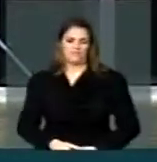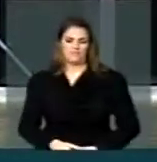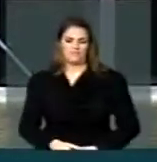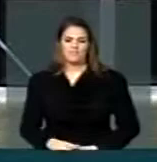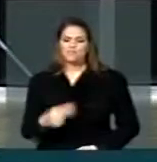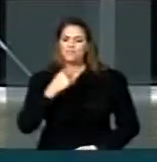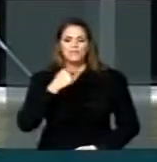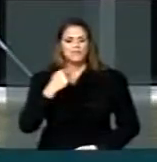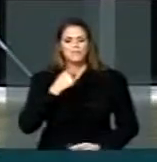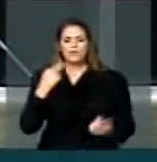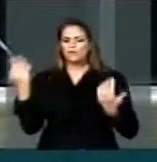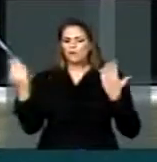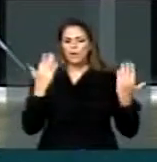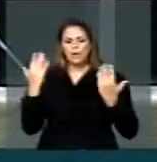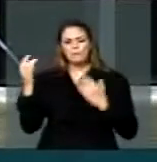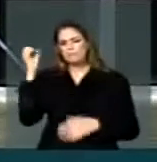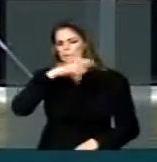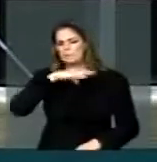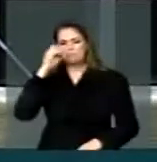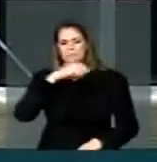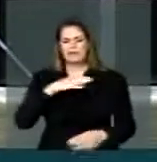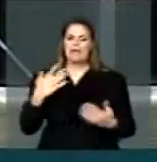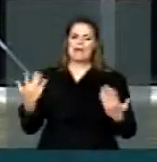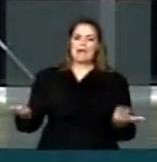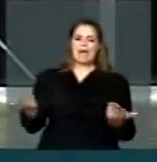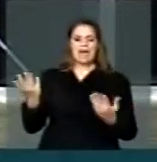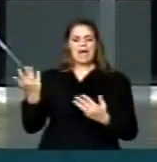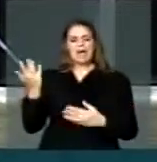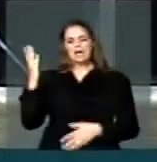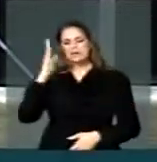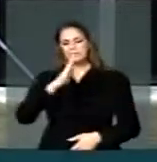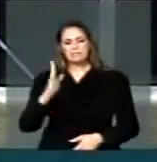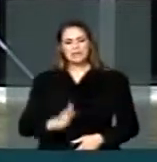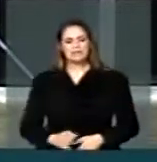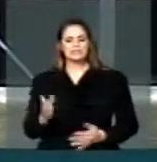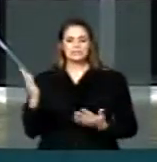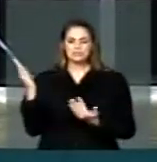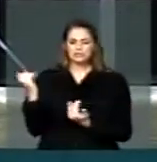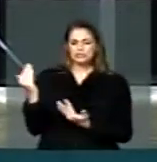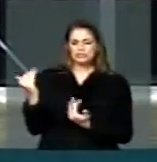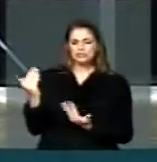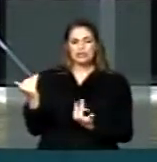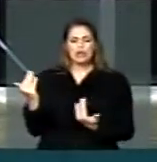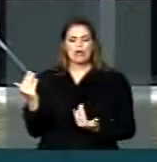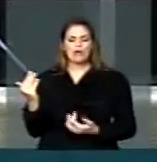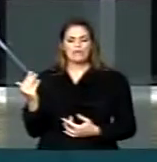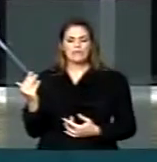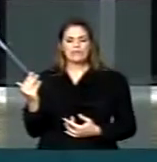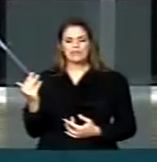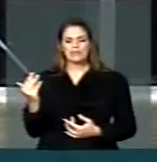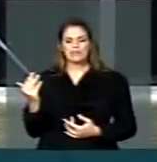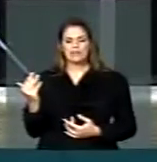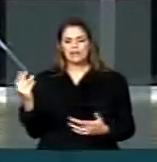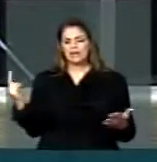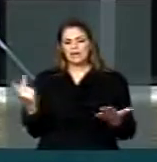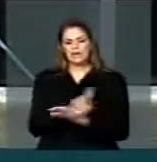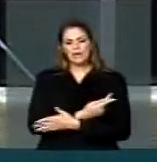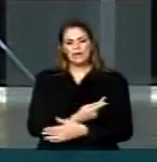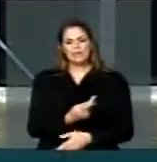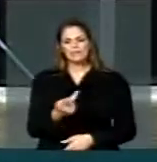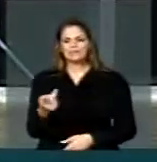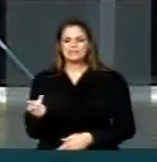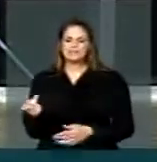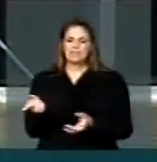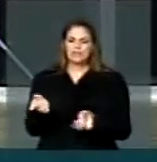uma comparação grosseira entre o que aconteceu com a juventude brasileira, com a circunstância trágica do tráfico